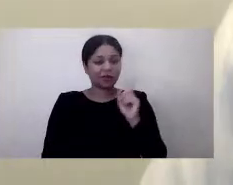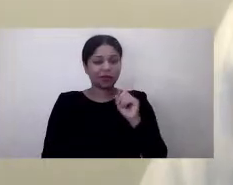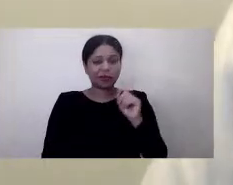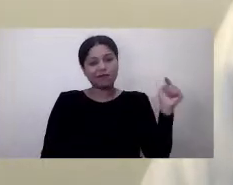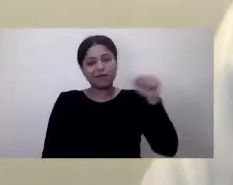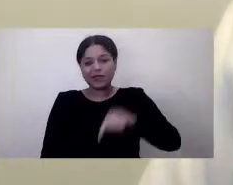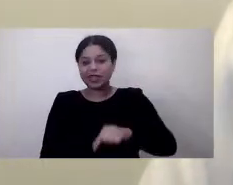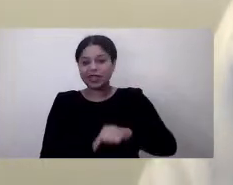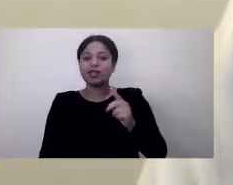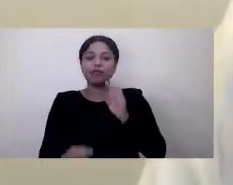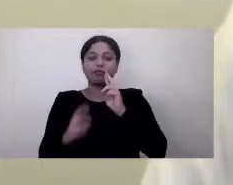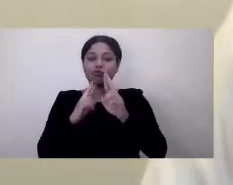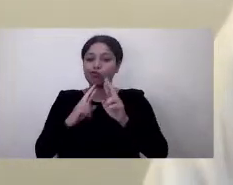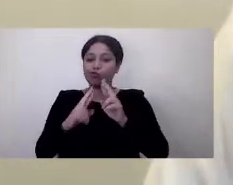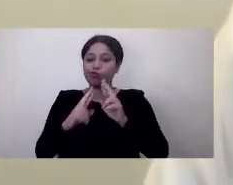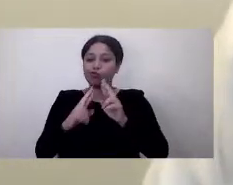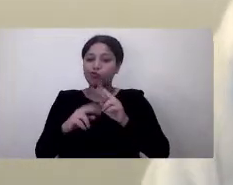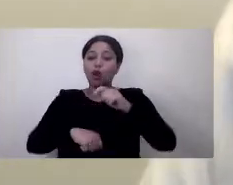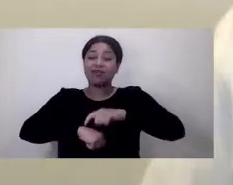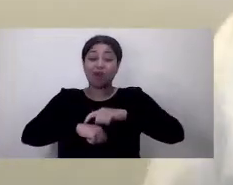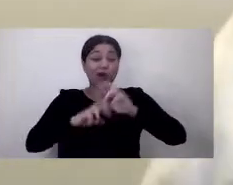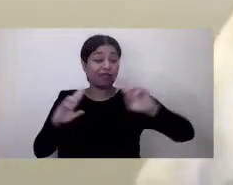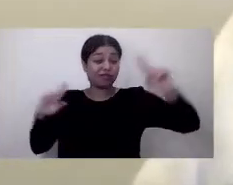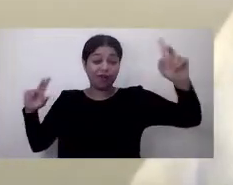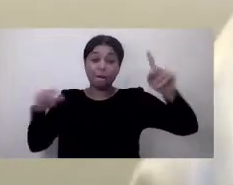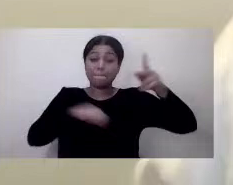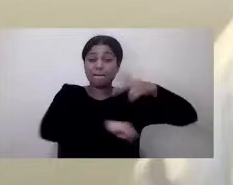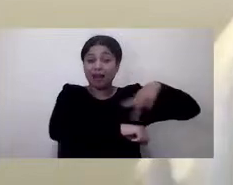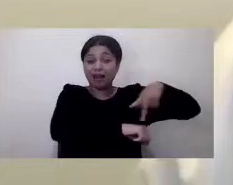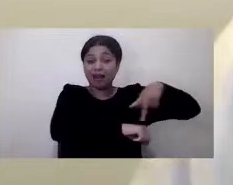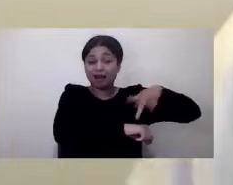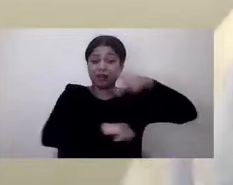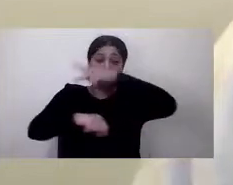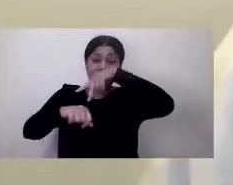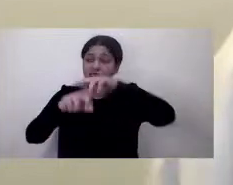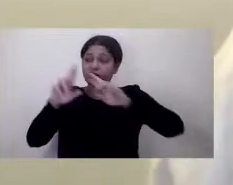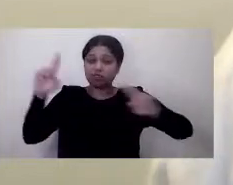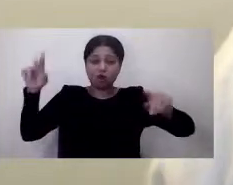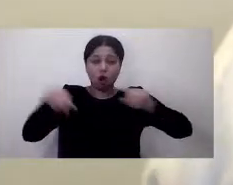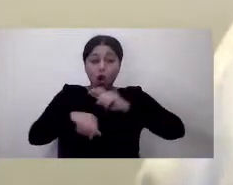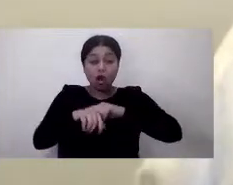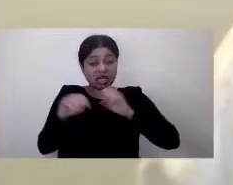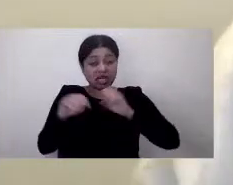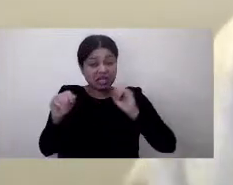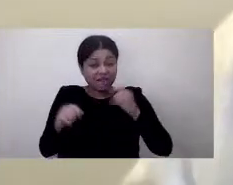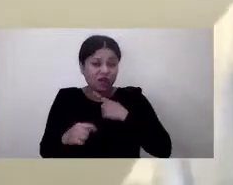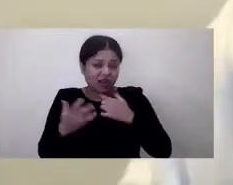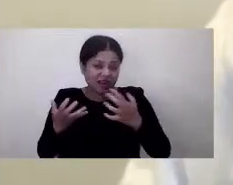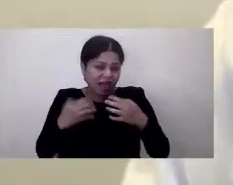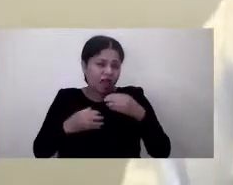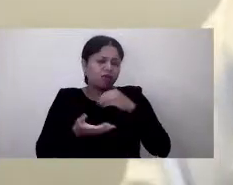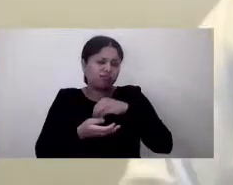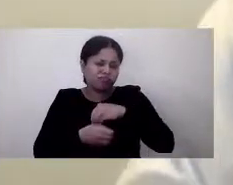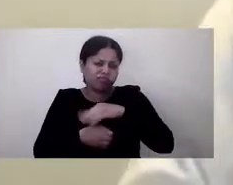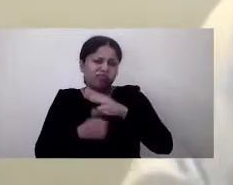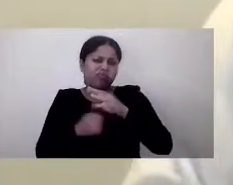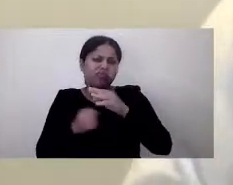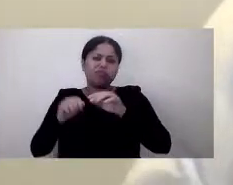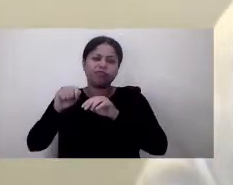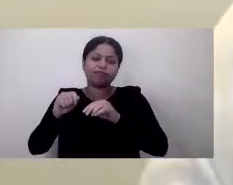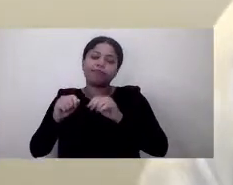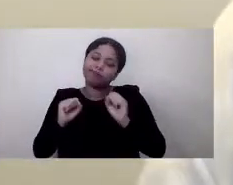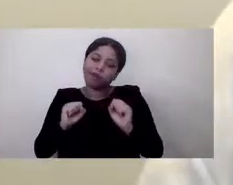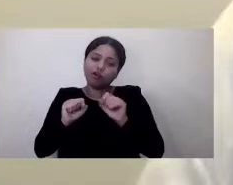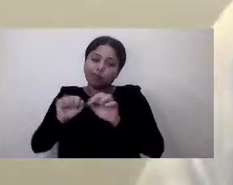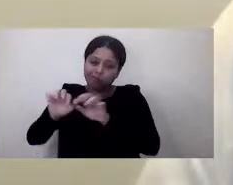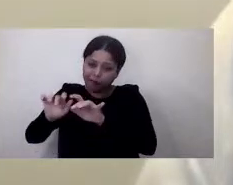diferença de fuso horário. Então, se vocês quiserem deixar alguma pergunta, alguma mensagem, vou pedir para vocês usarem o chat. Então,